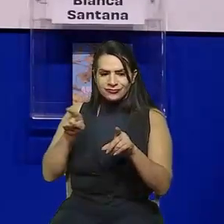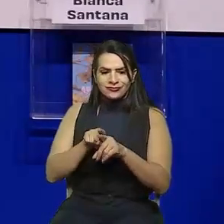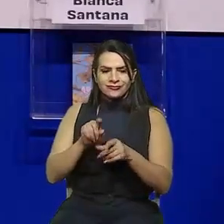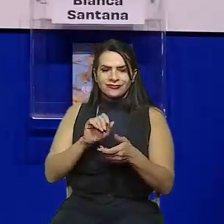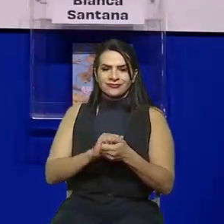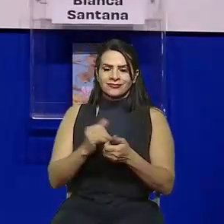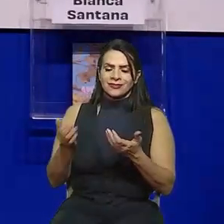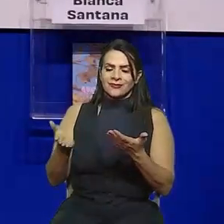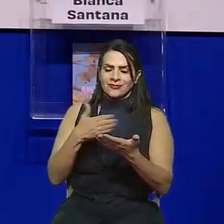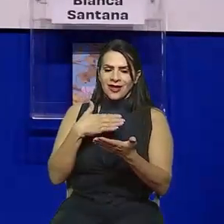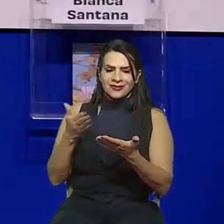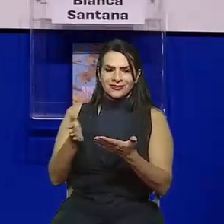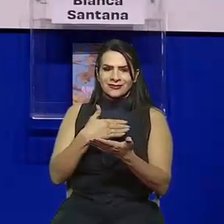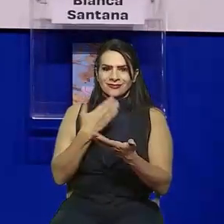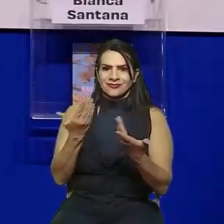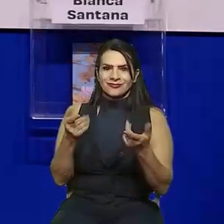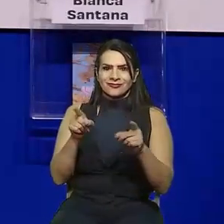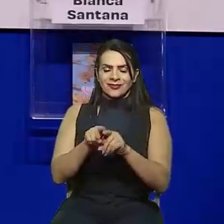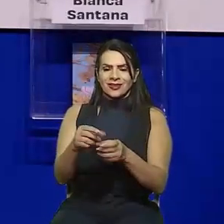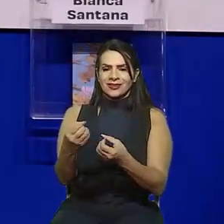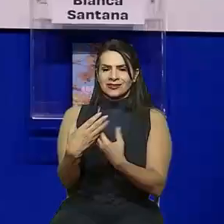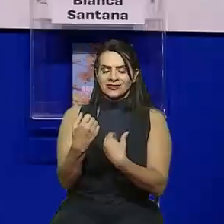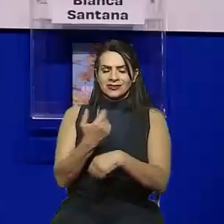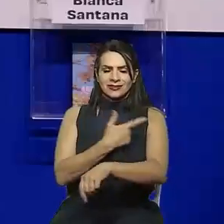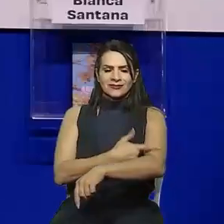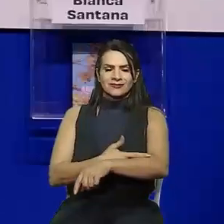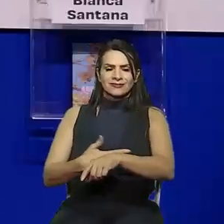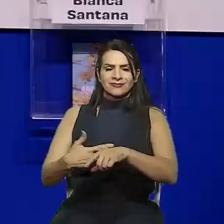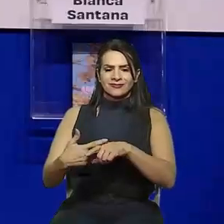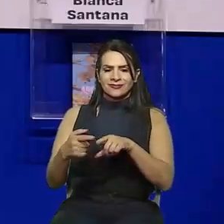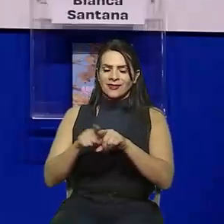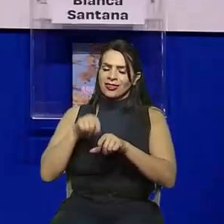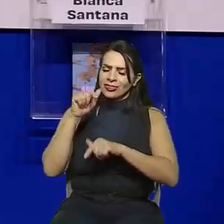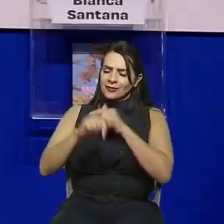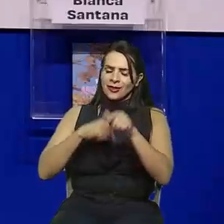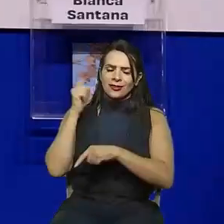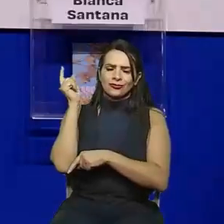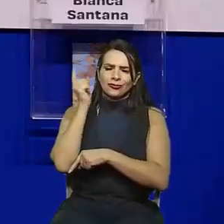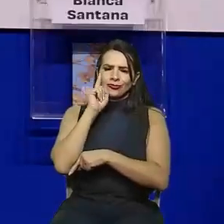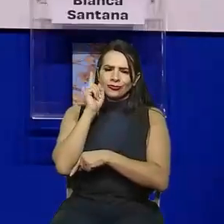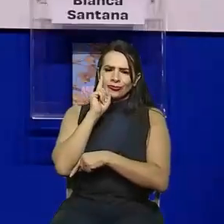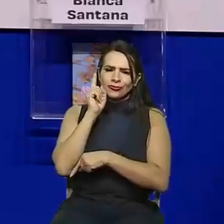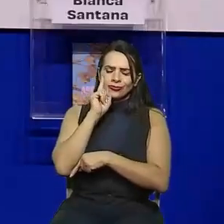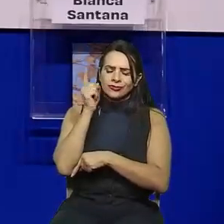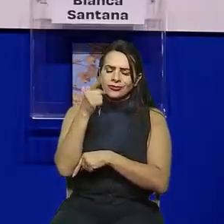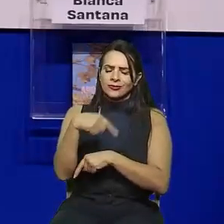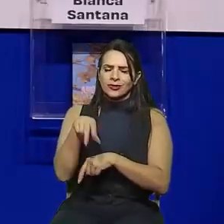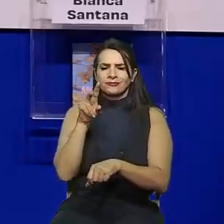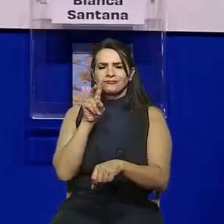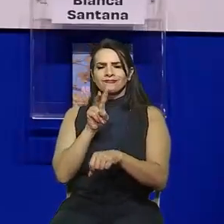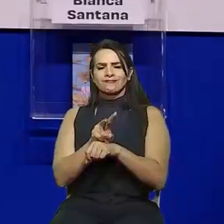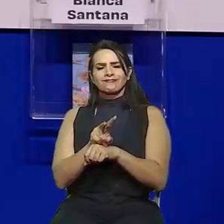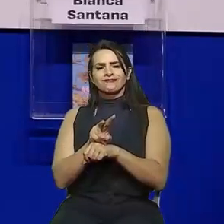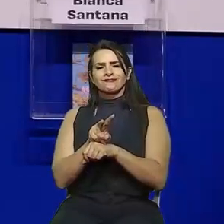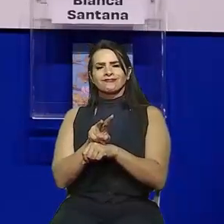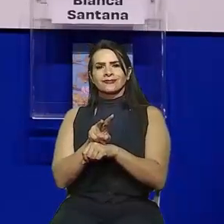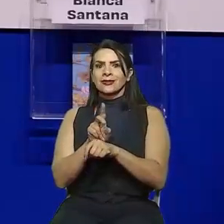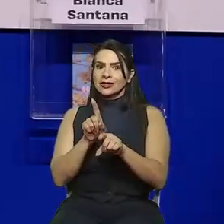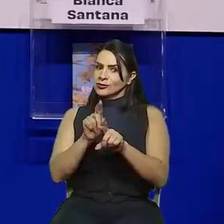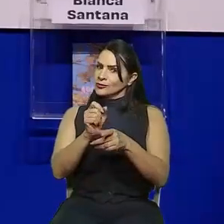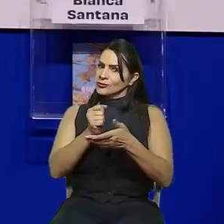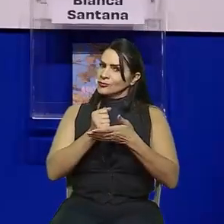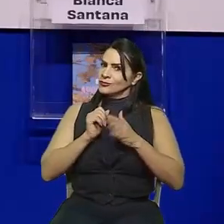na página, enfim. Ensina disciplina, ensina a trabalhar todo dia e a observar. Isso ajuda,